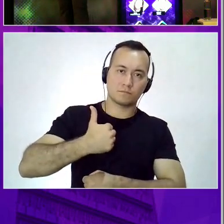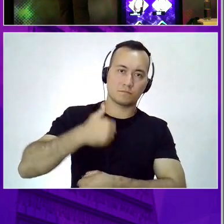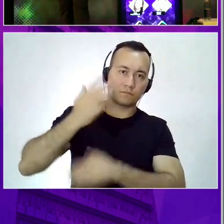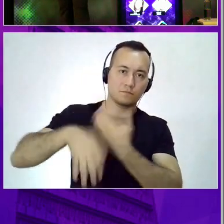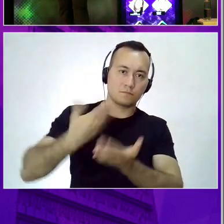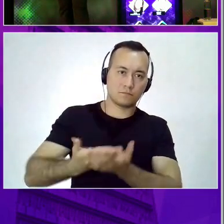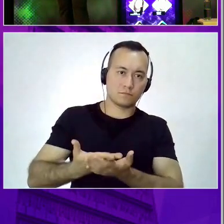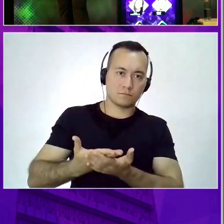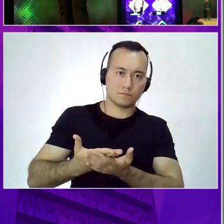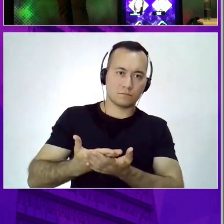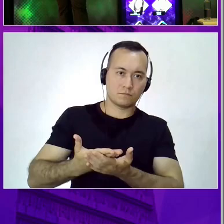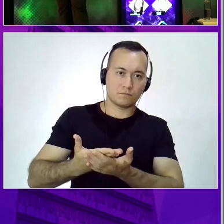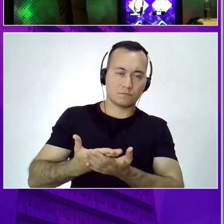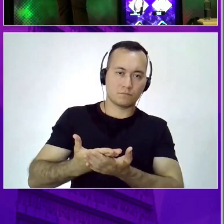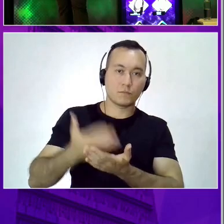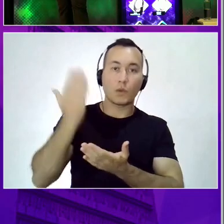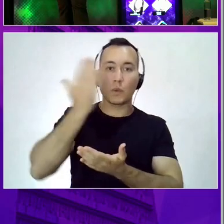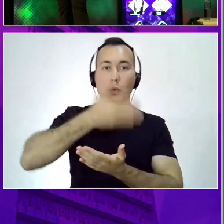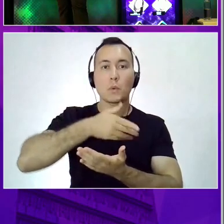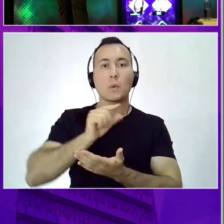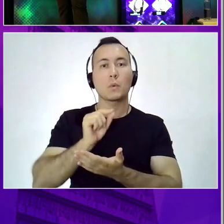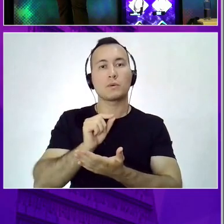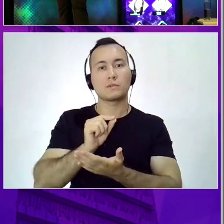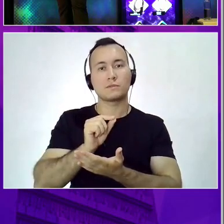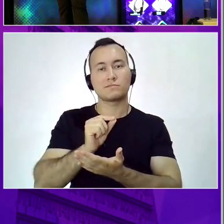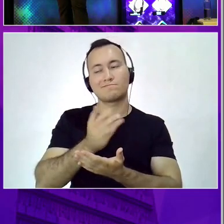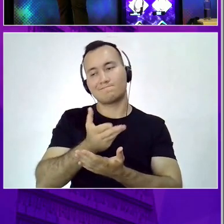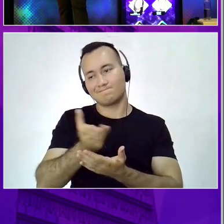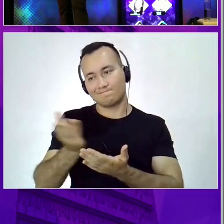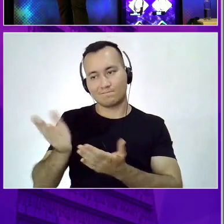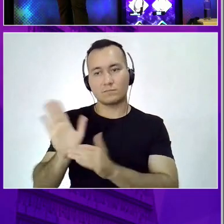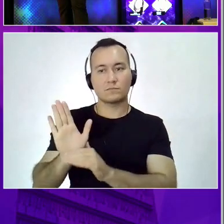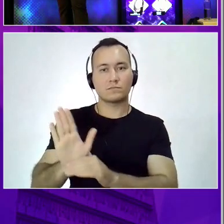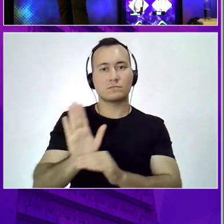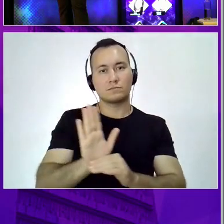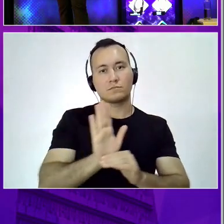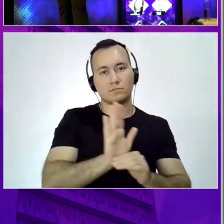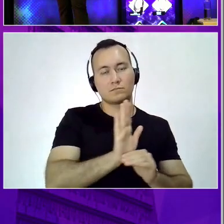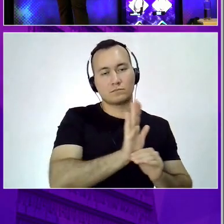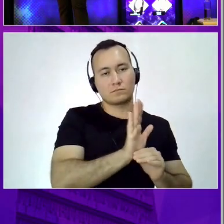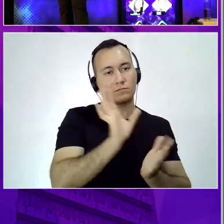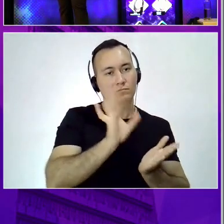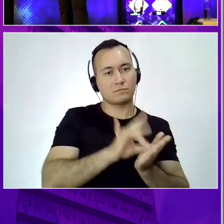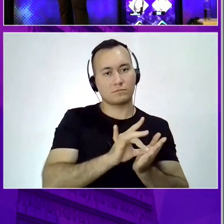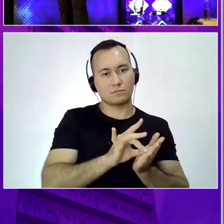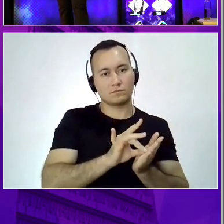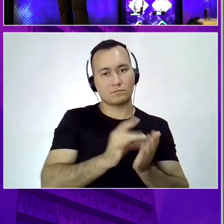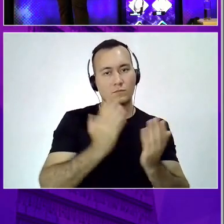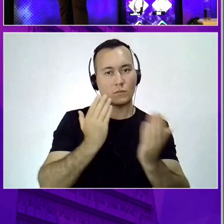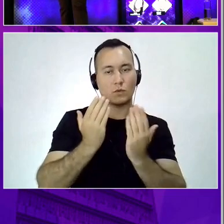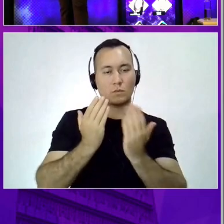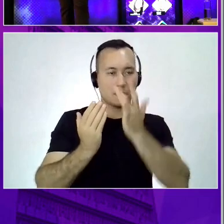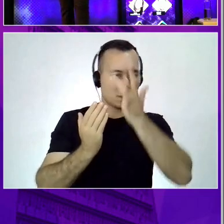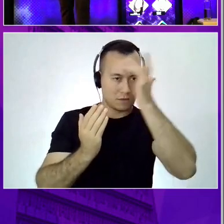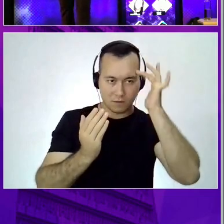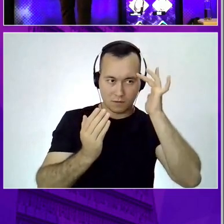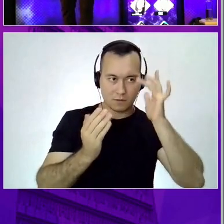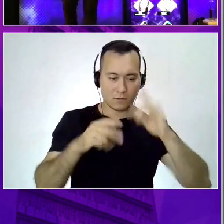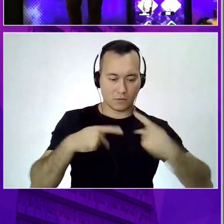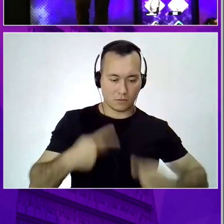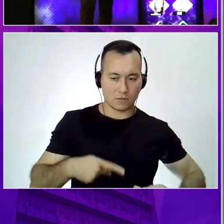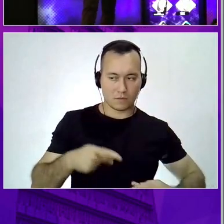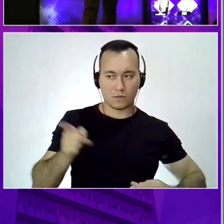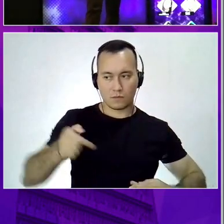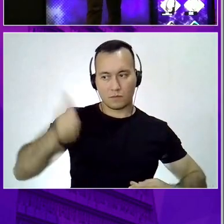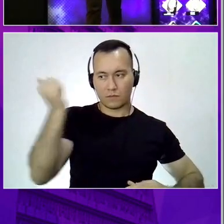trabalho. Ela já é uma realidade. Bom, e daí veio, com tudo isso, os desafios que a gente sabe,